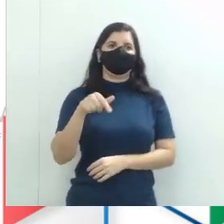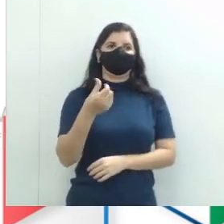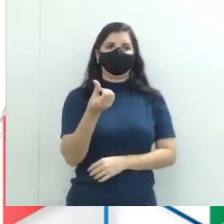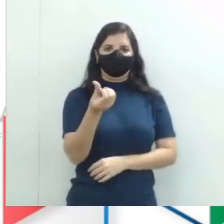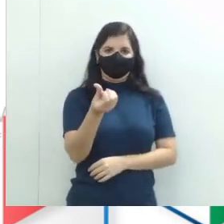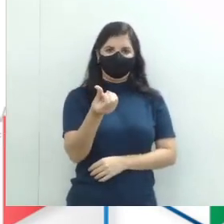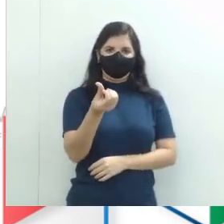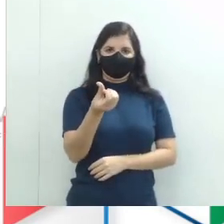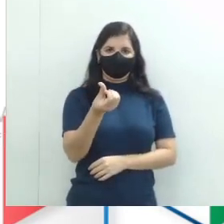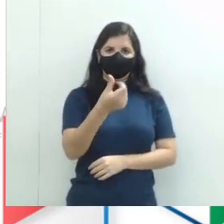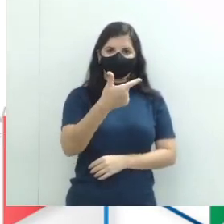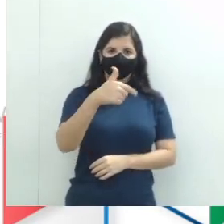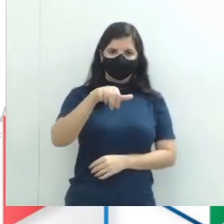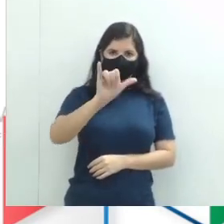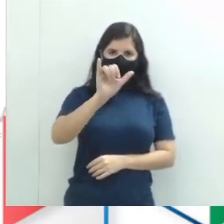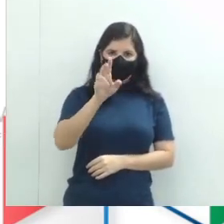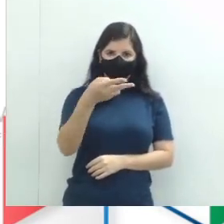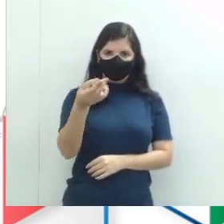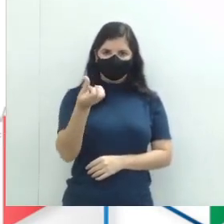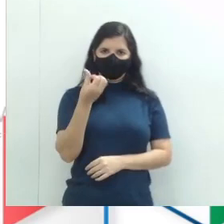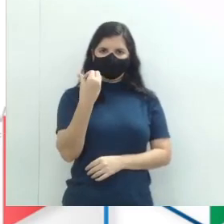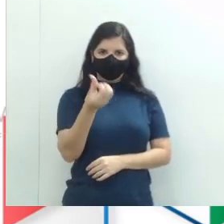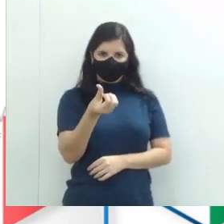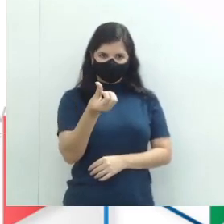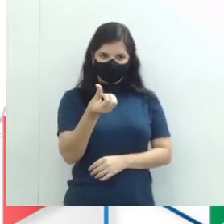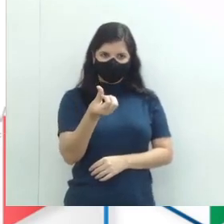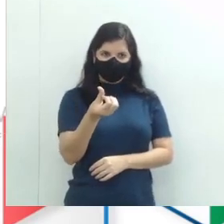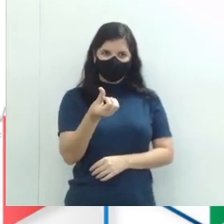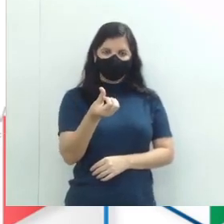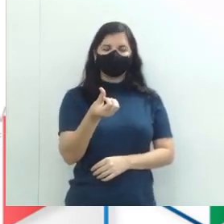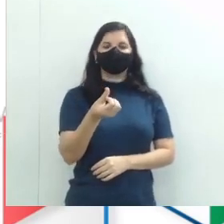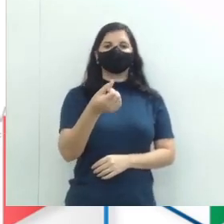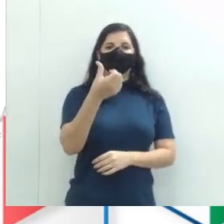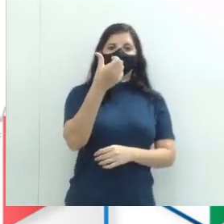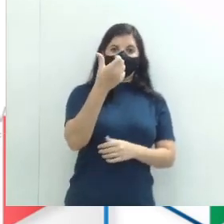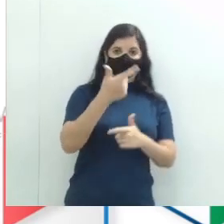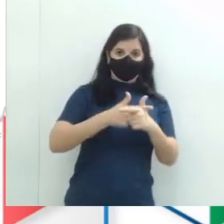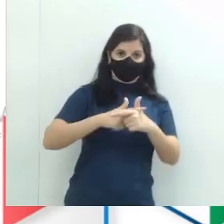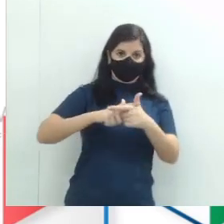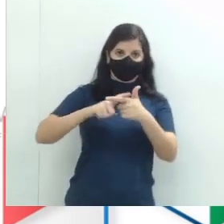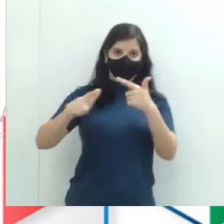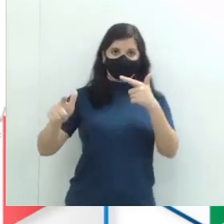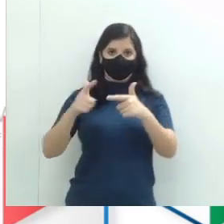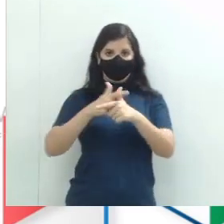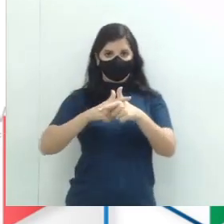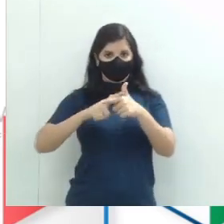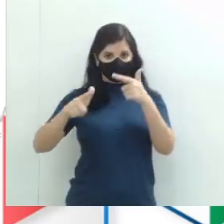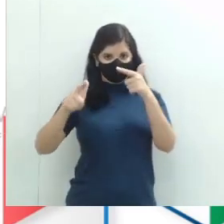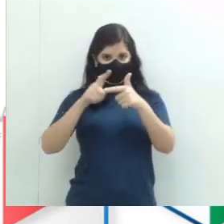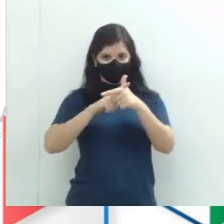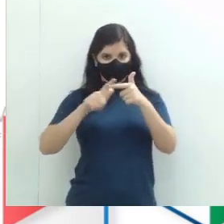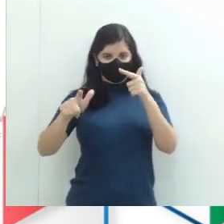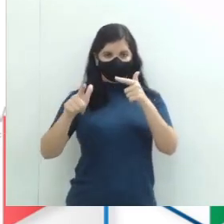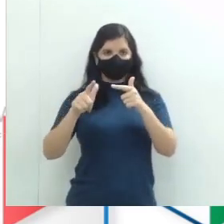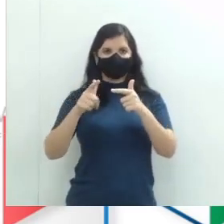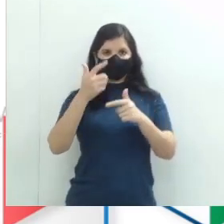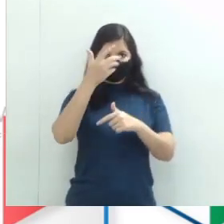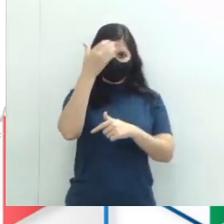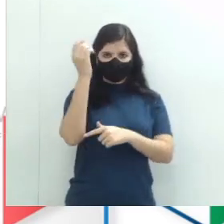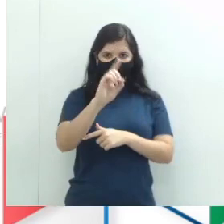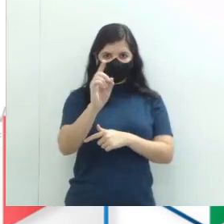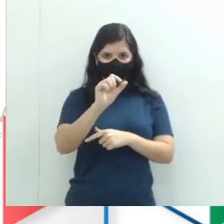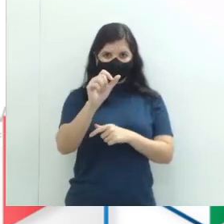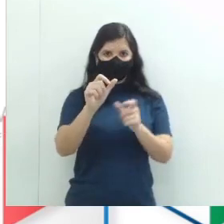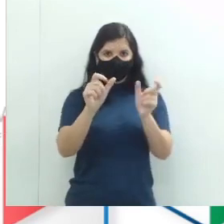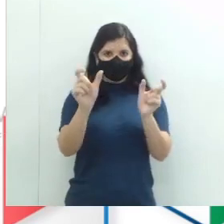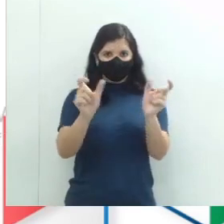6. E aí, 2y igual a 6, esse 2 está multiplicando, passa para o outro lado, dividindo. Não esquece,